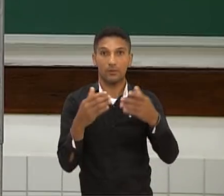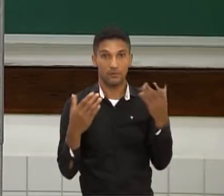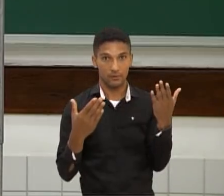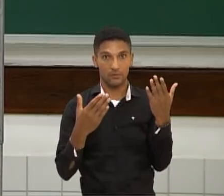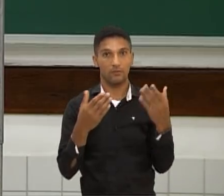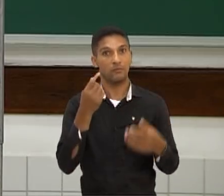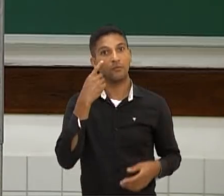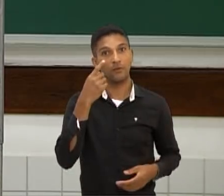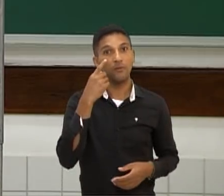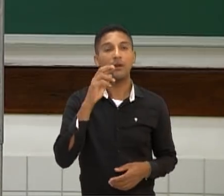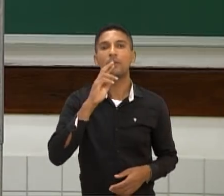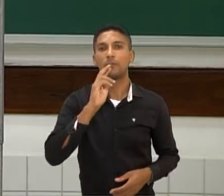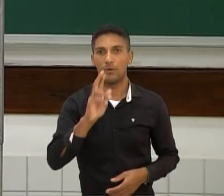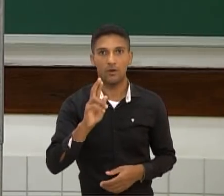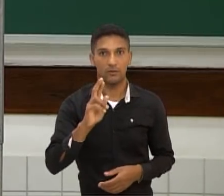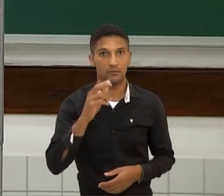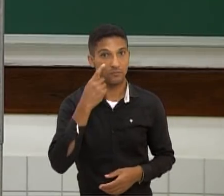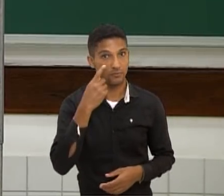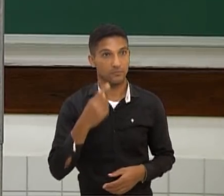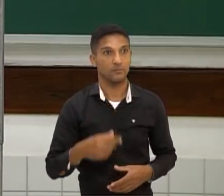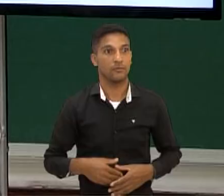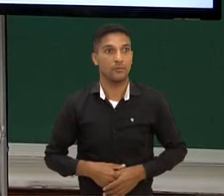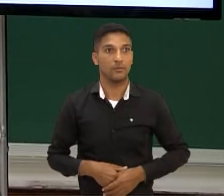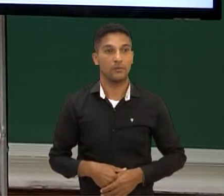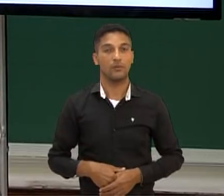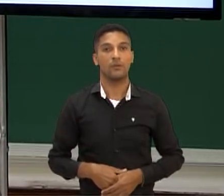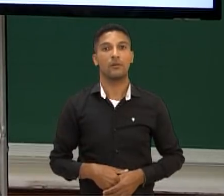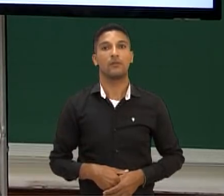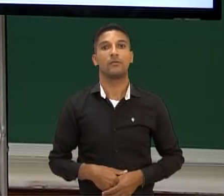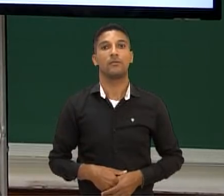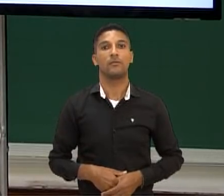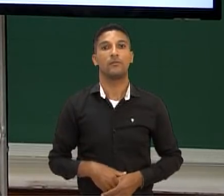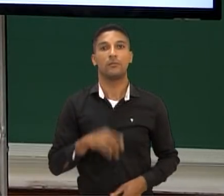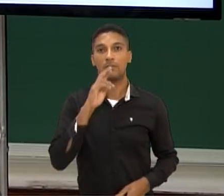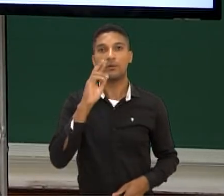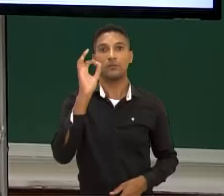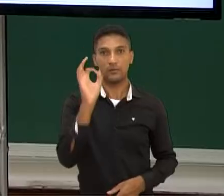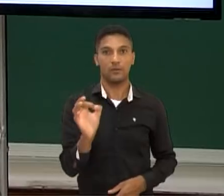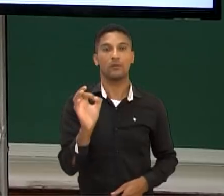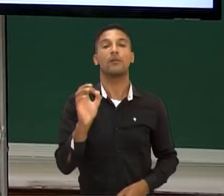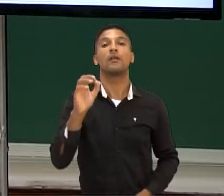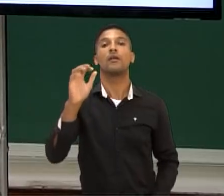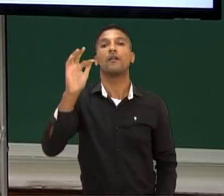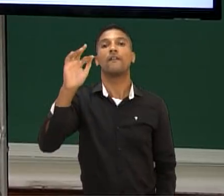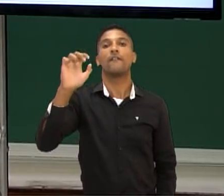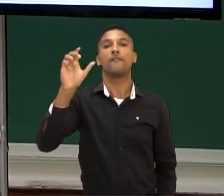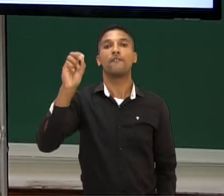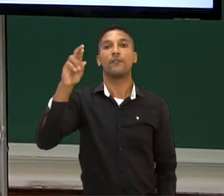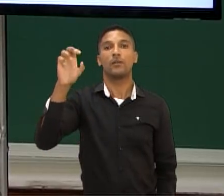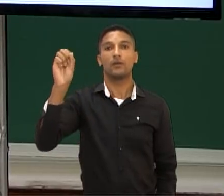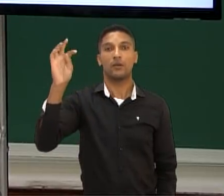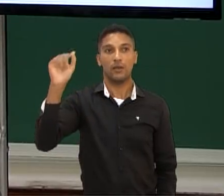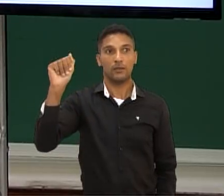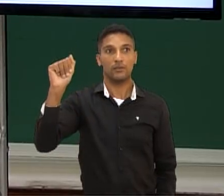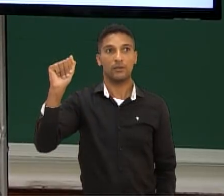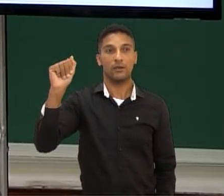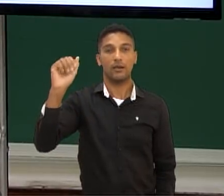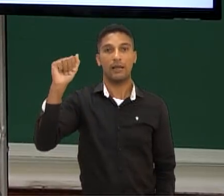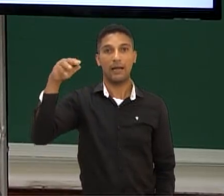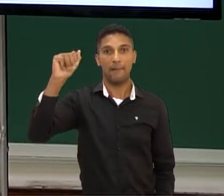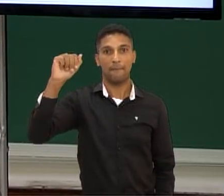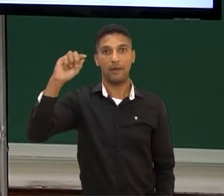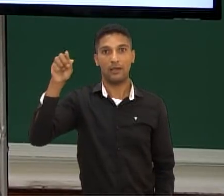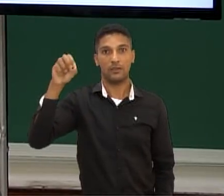Então, pessoal, vamos ver a resposta? A resposta correta é floresta amazônica. Se observar o mapa, já a gente